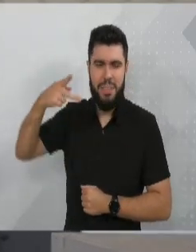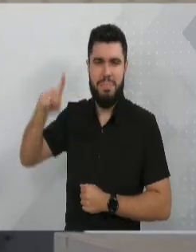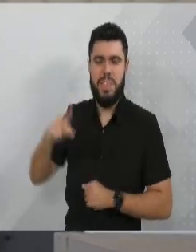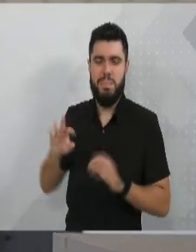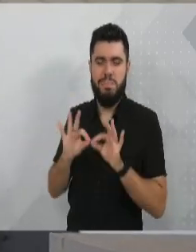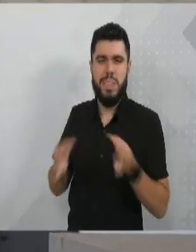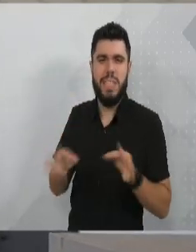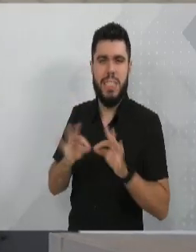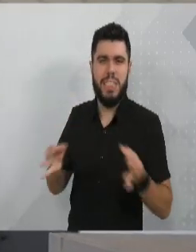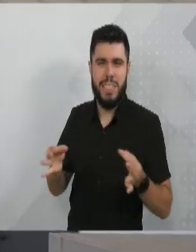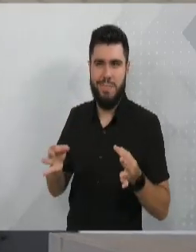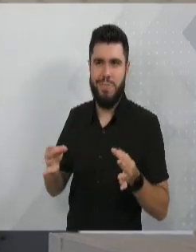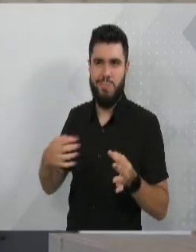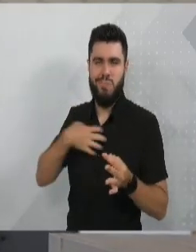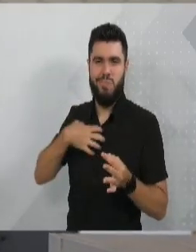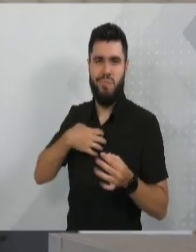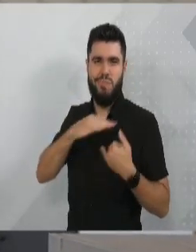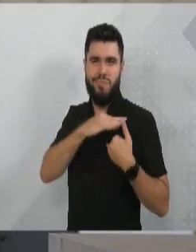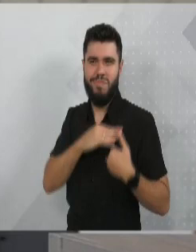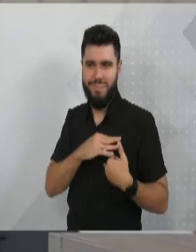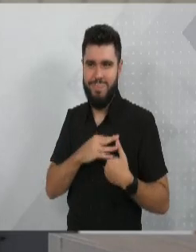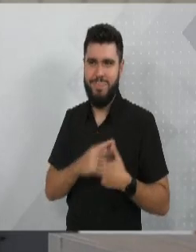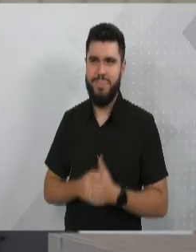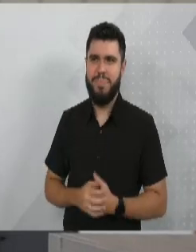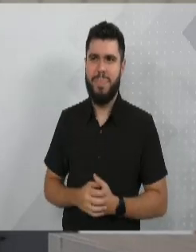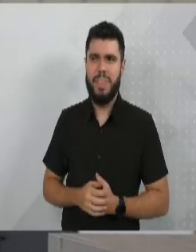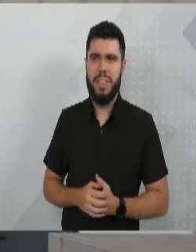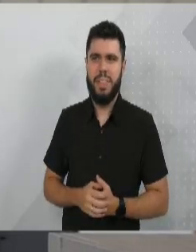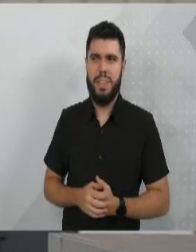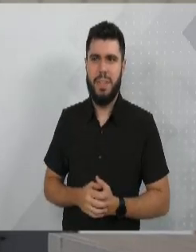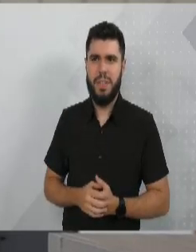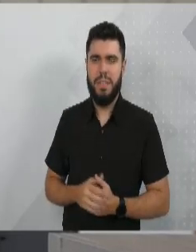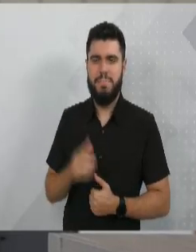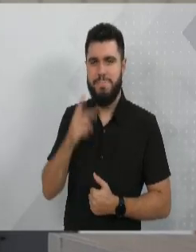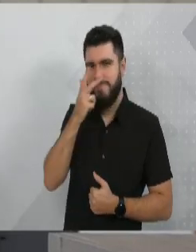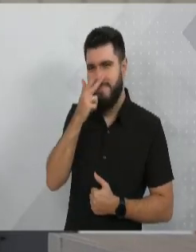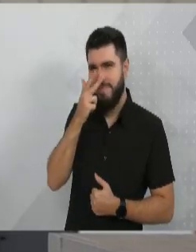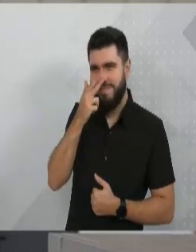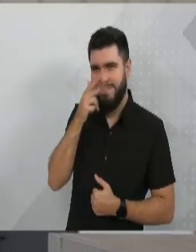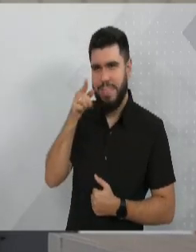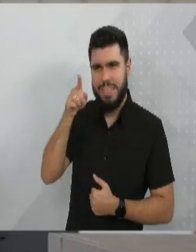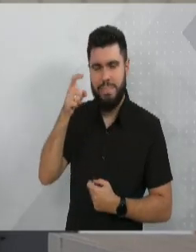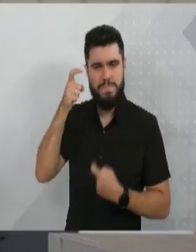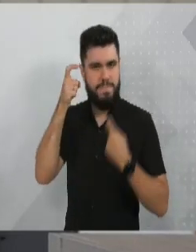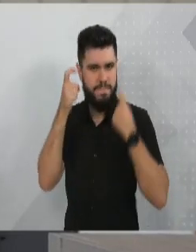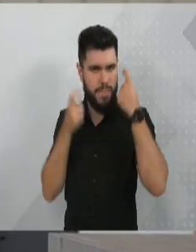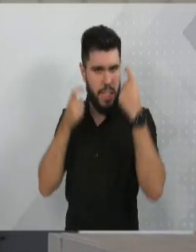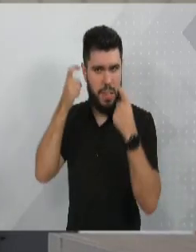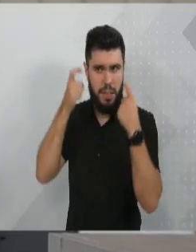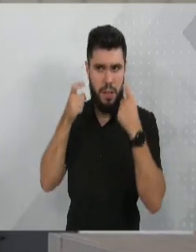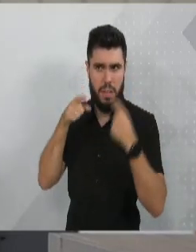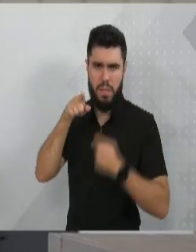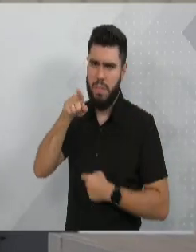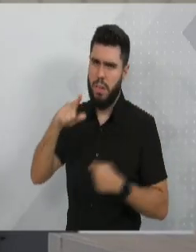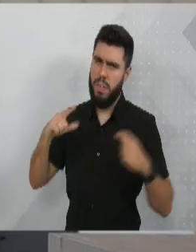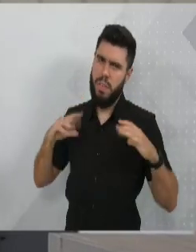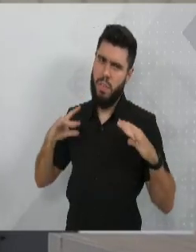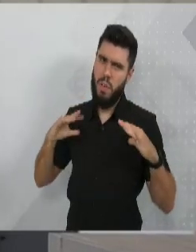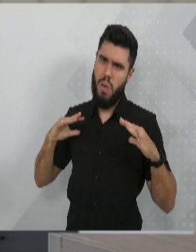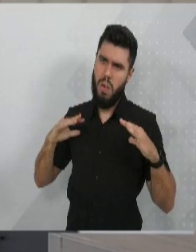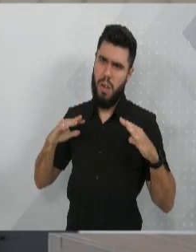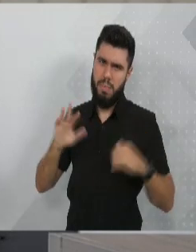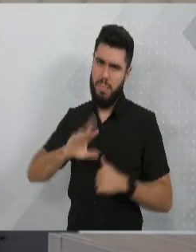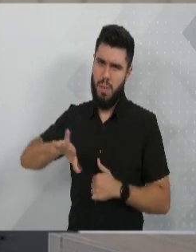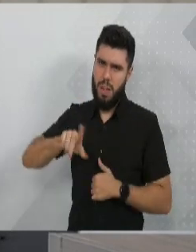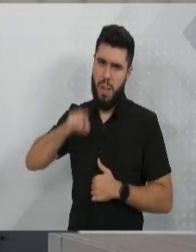simplicidade pode pode muitas vezes suado de uma forma preocupante o senhor não estava de folga o senhor estava